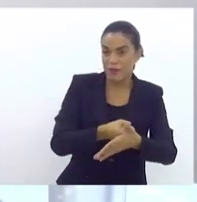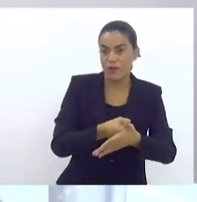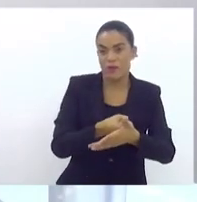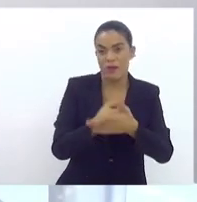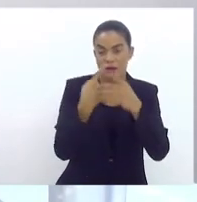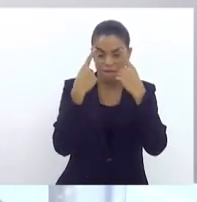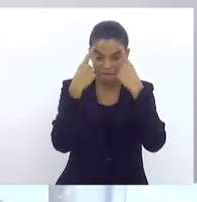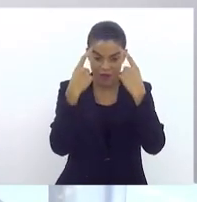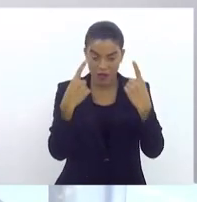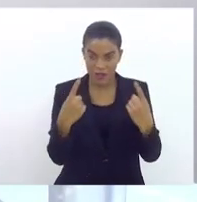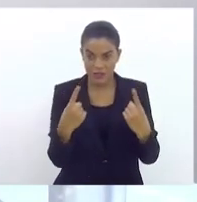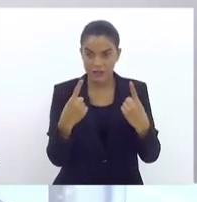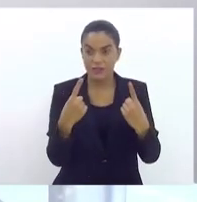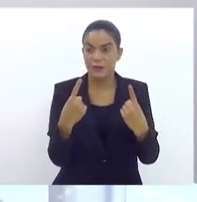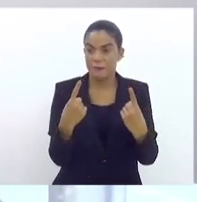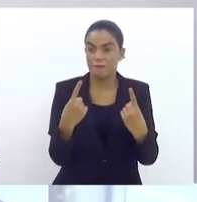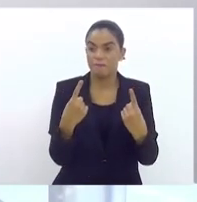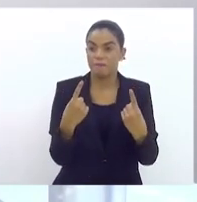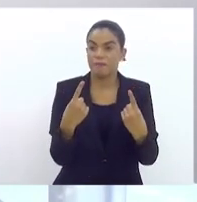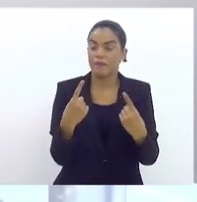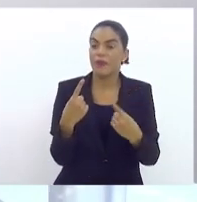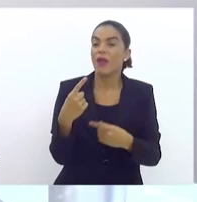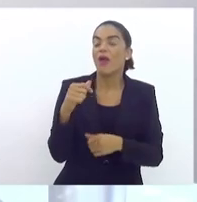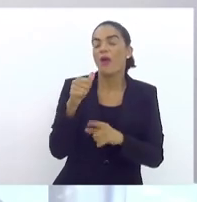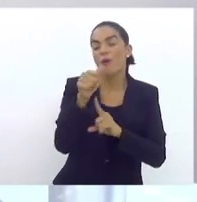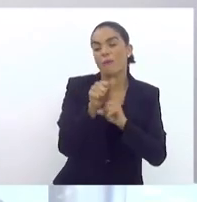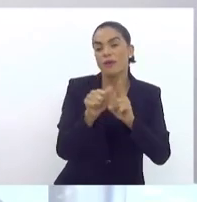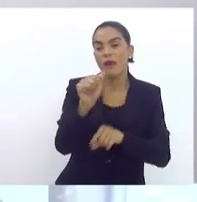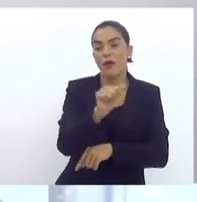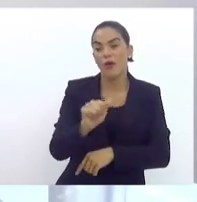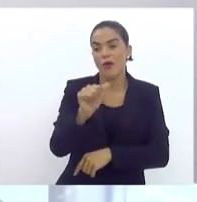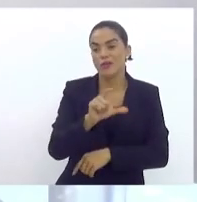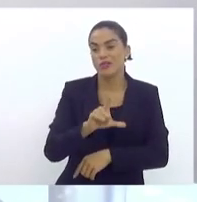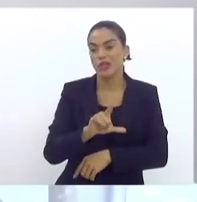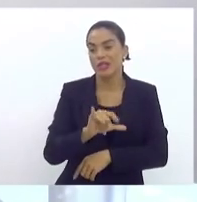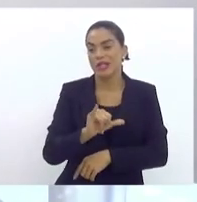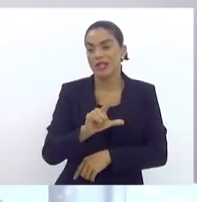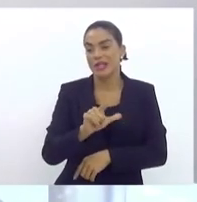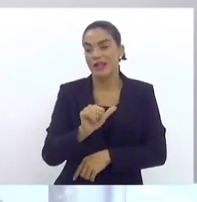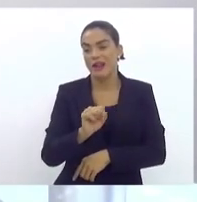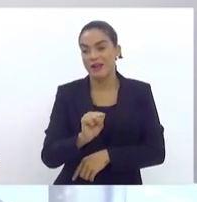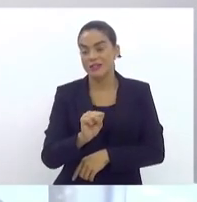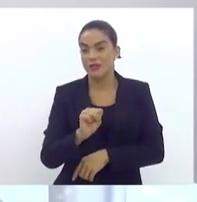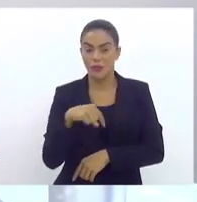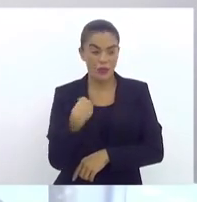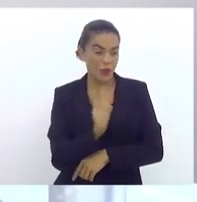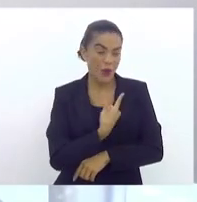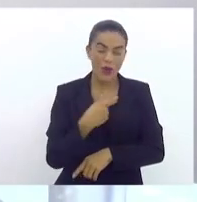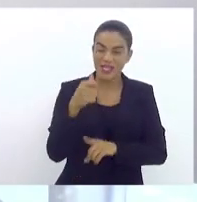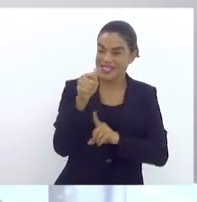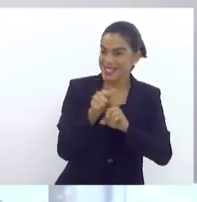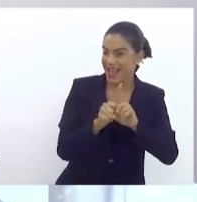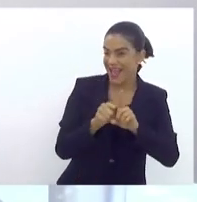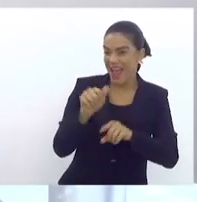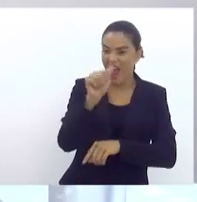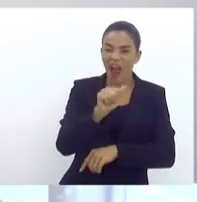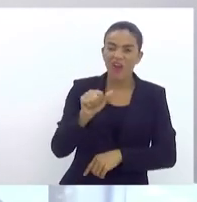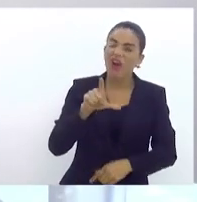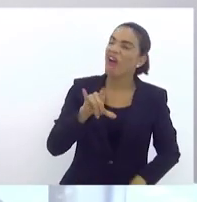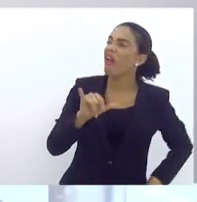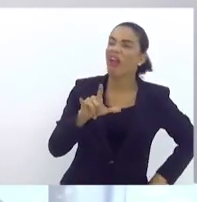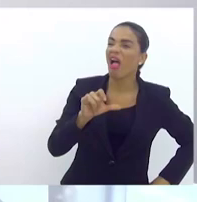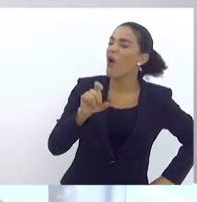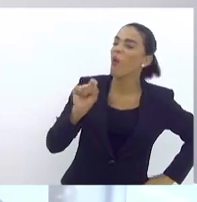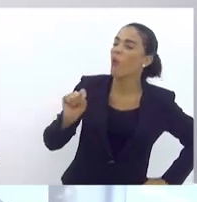violência é que é o agosto lilás e quando a gente às vezes fala para as pessoas não nós estamos no Augusto lilás gosto lilás